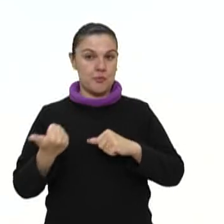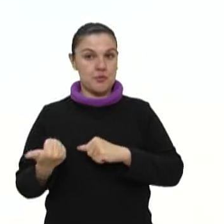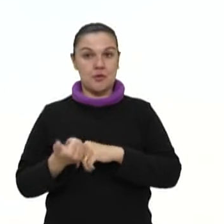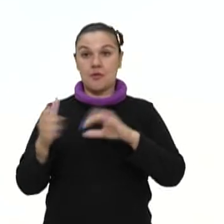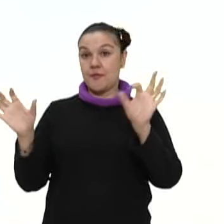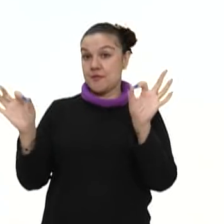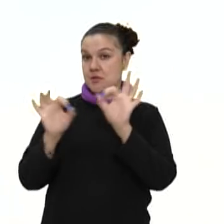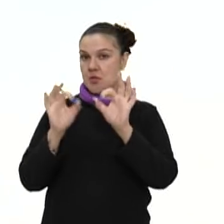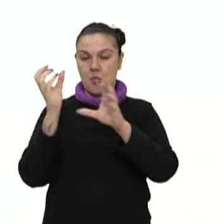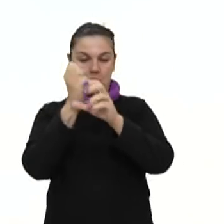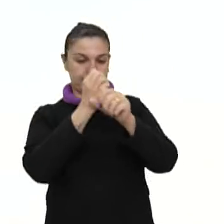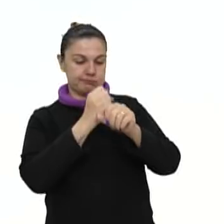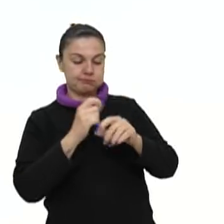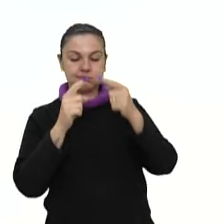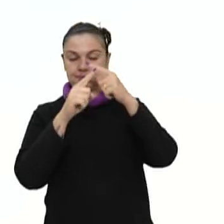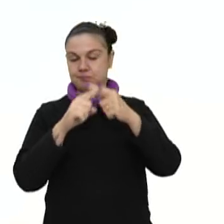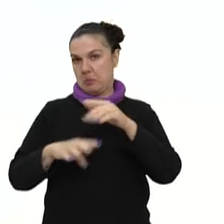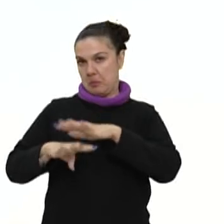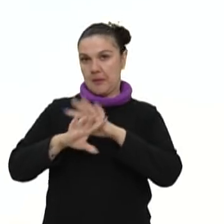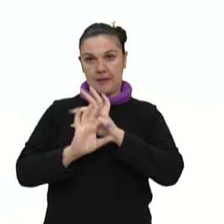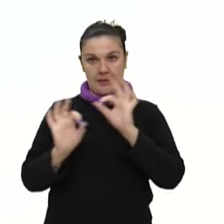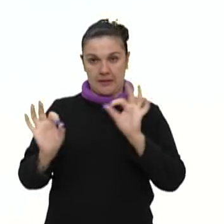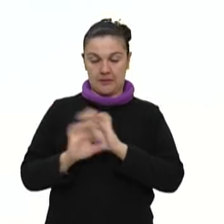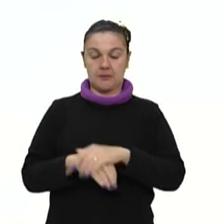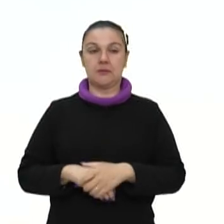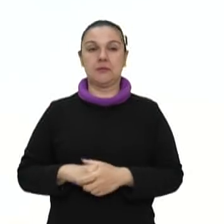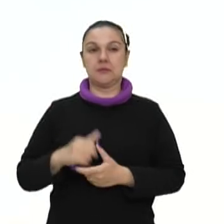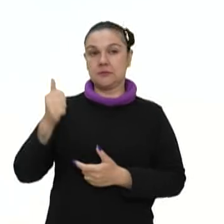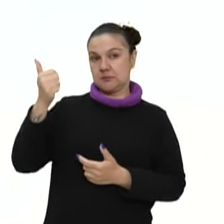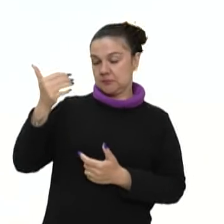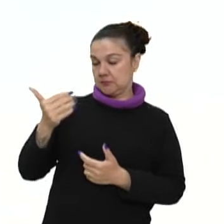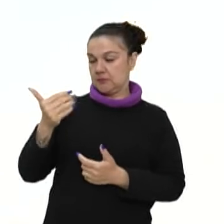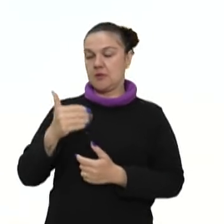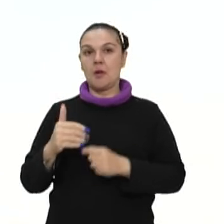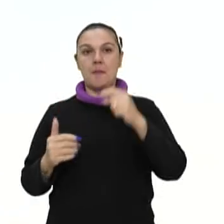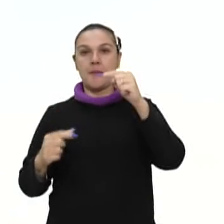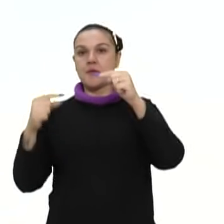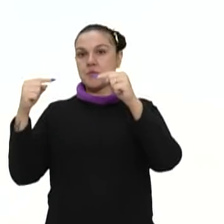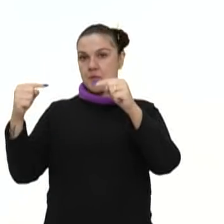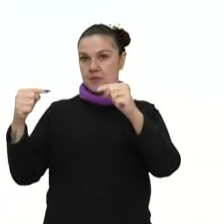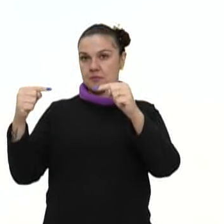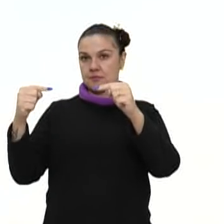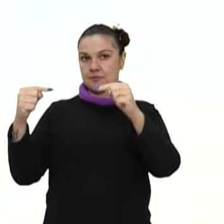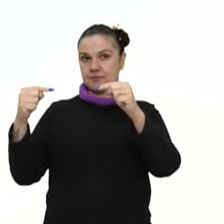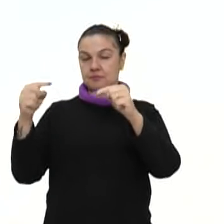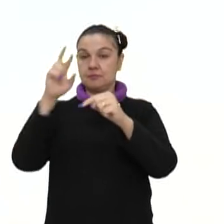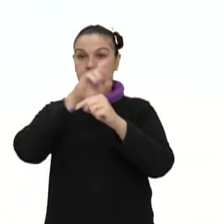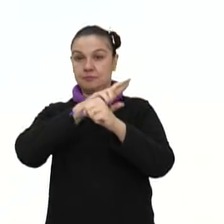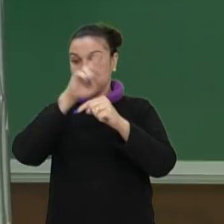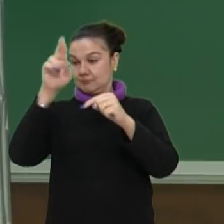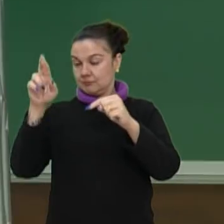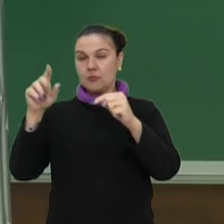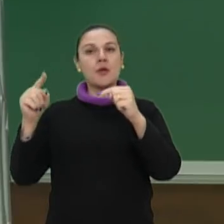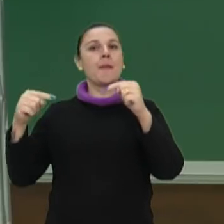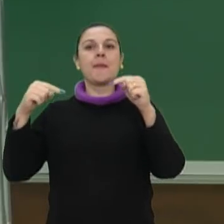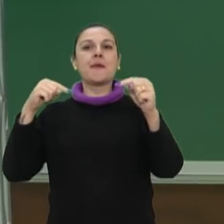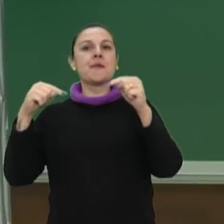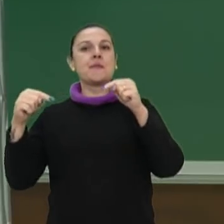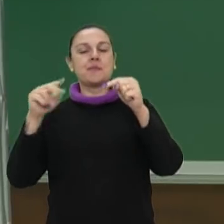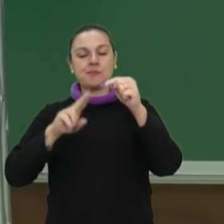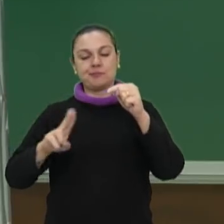até então, né? Aqui eu posso fazer a regrinha de sinal de novo, né? Usar a regra de sinais aí para,